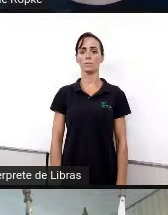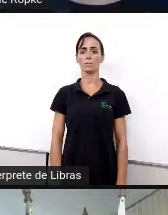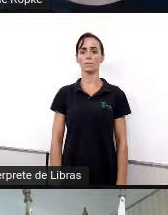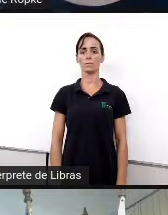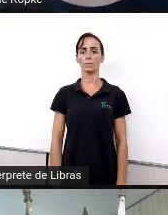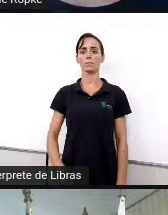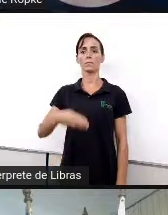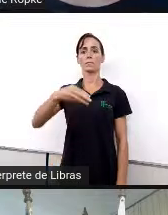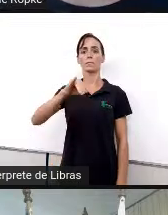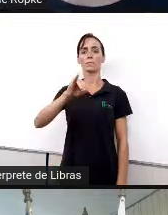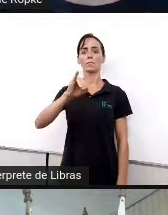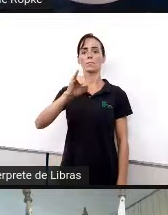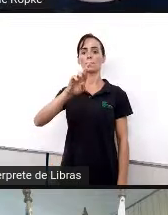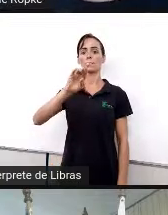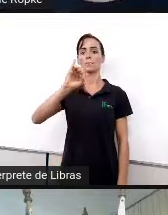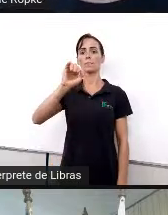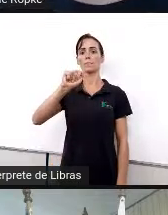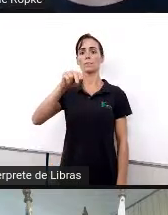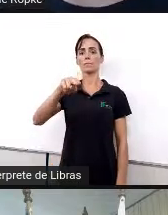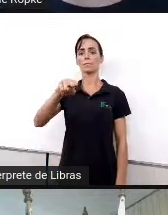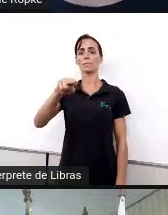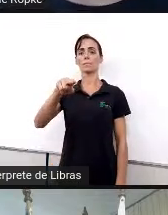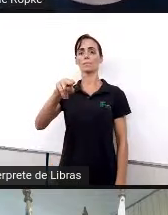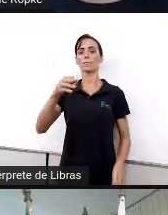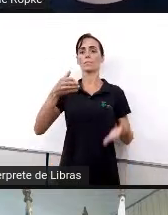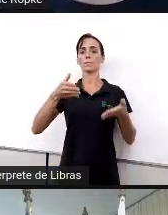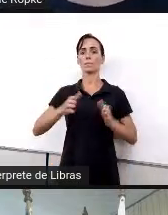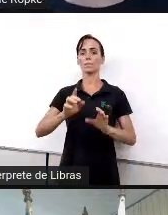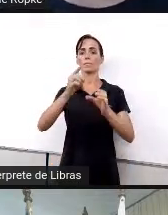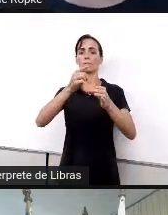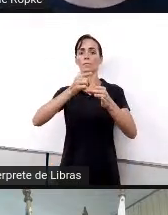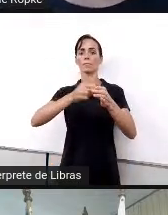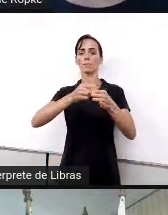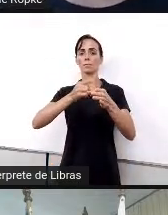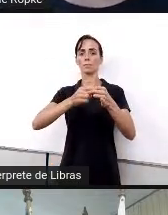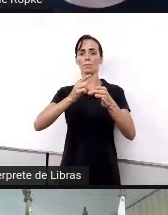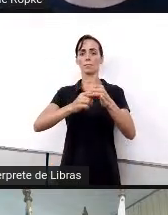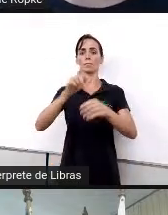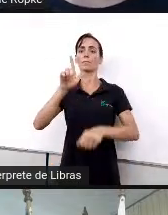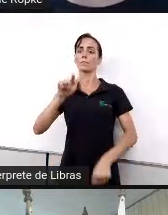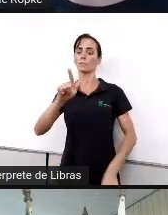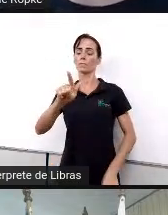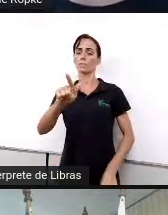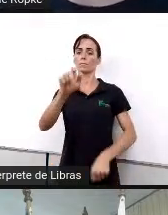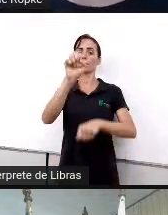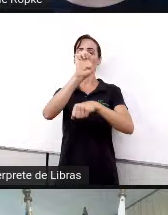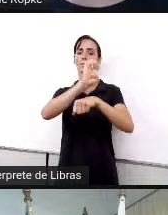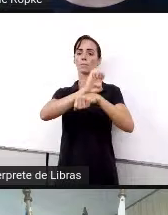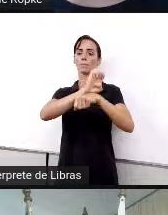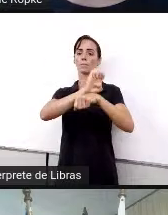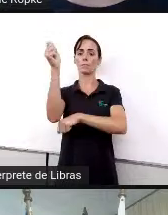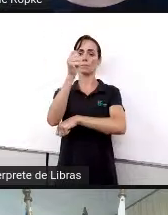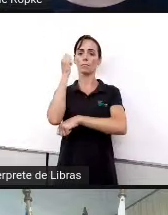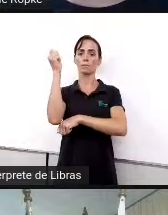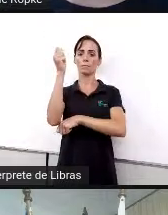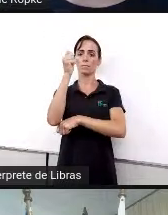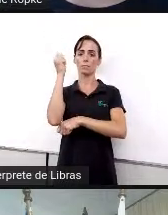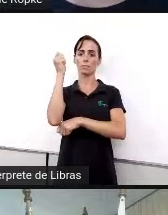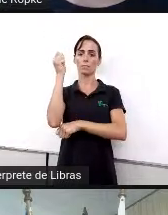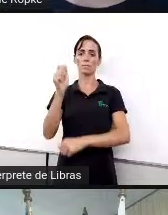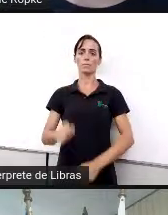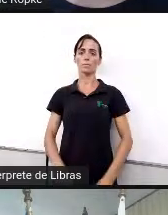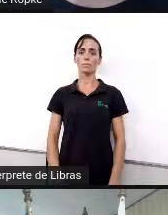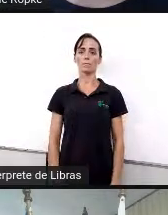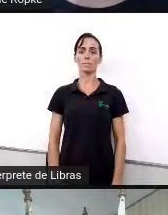Miriam Fernanda Loiblen, natural da cidade de Giruá, estado do Rio Grande do